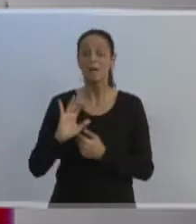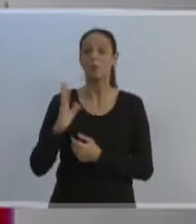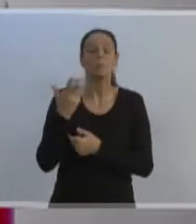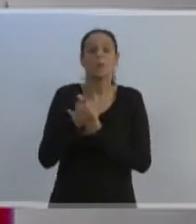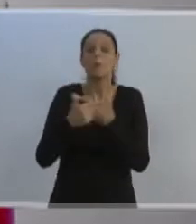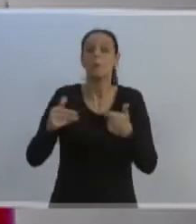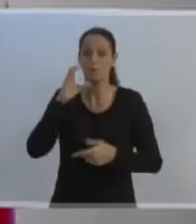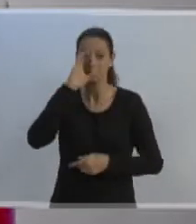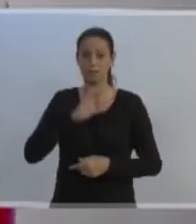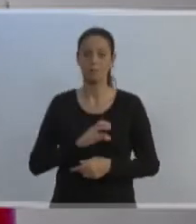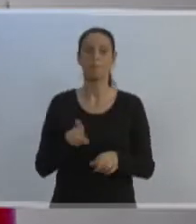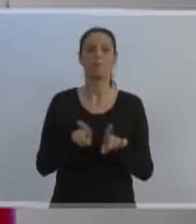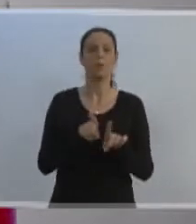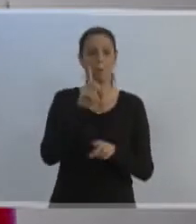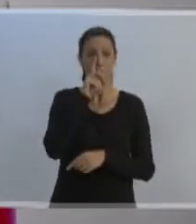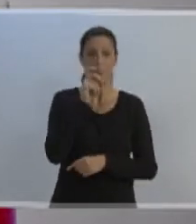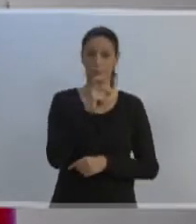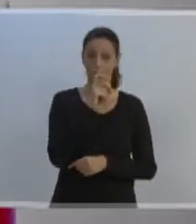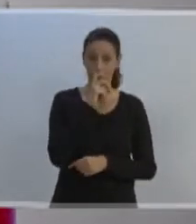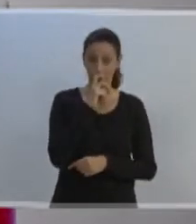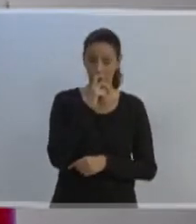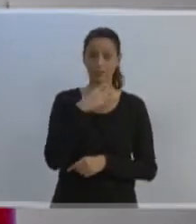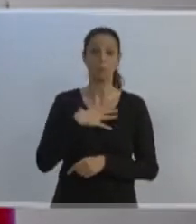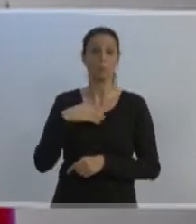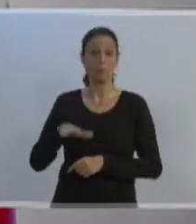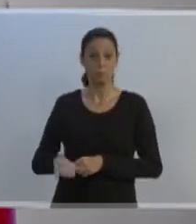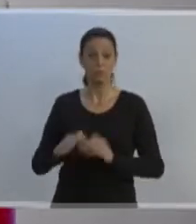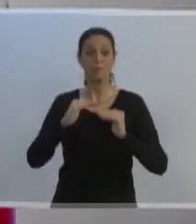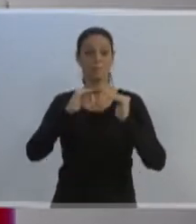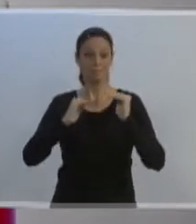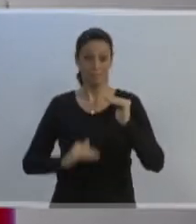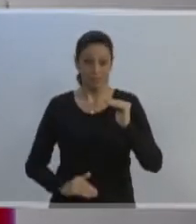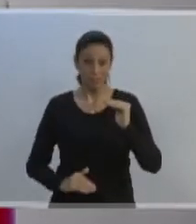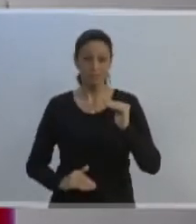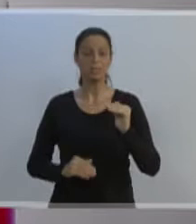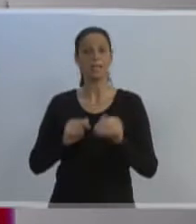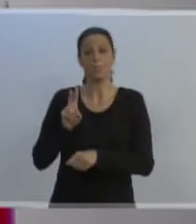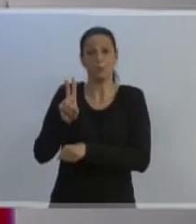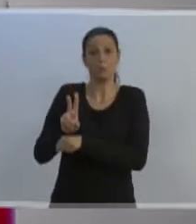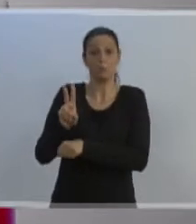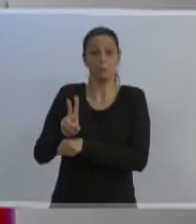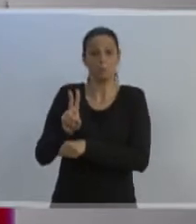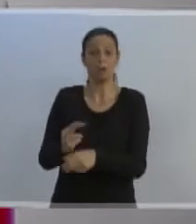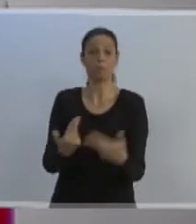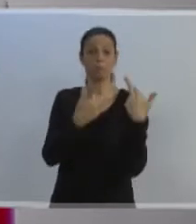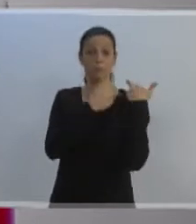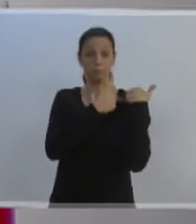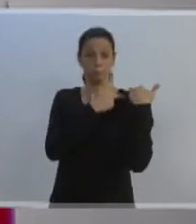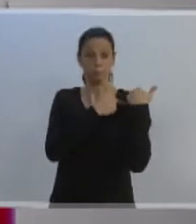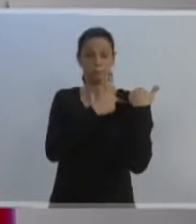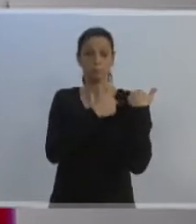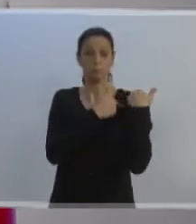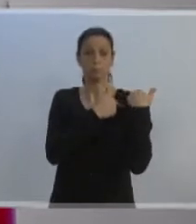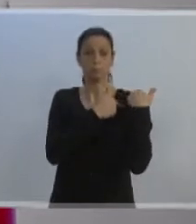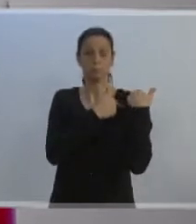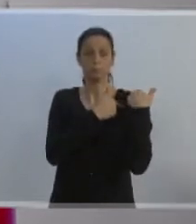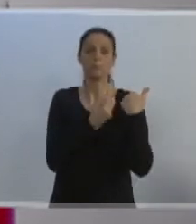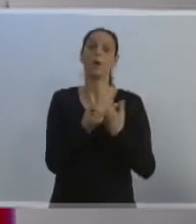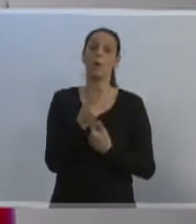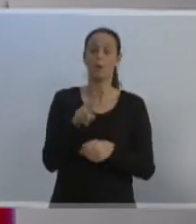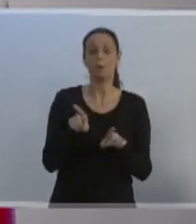civil. 2. Os pais, pelos filhos menores que estiverem sob sua autoridade e ou em